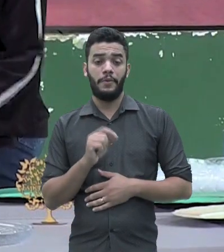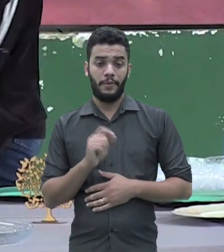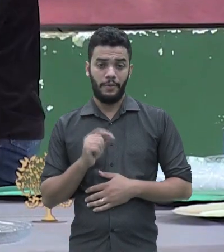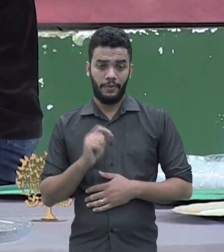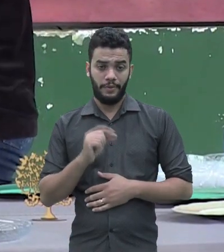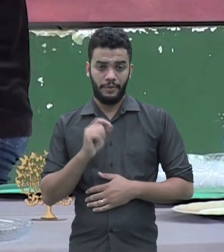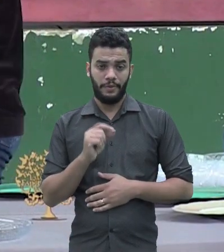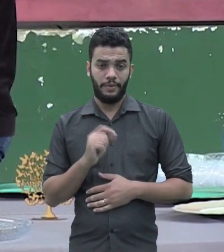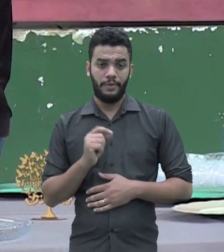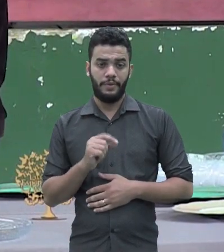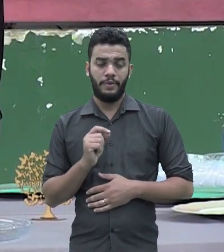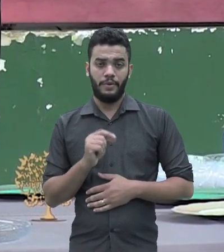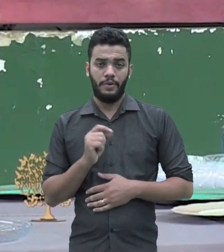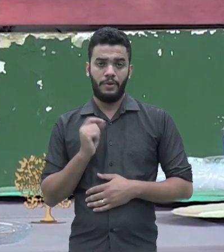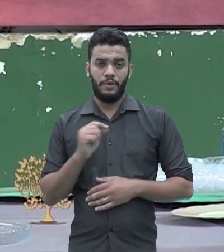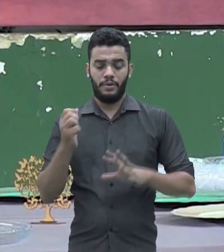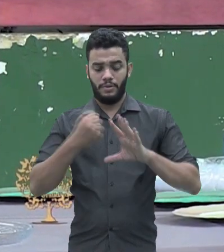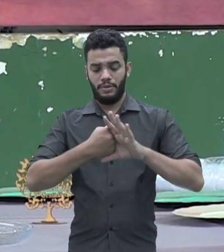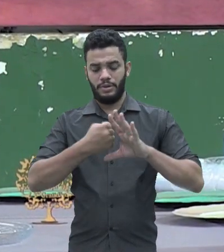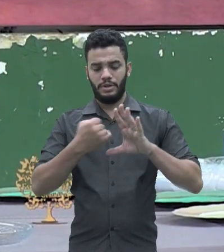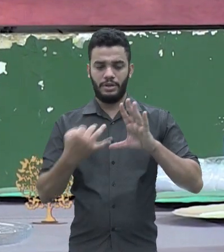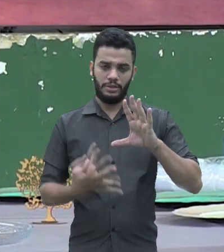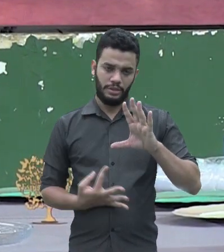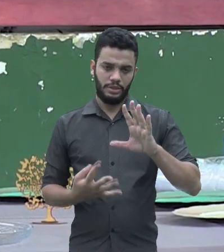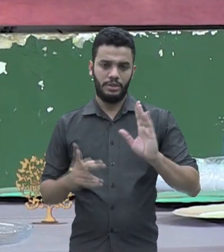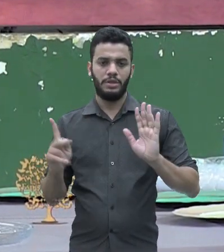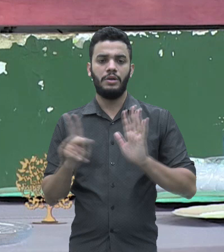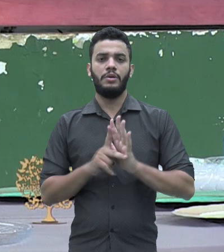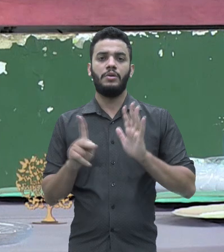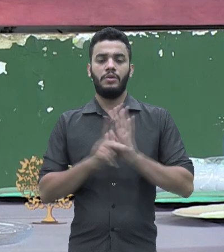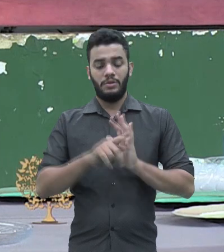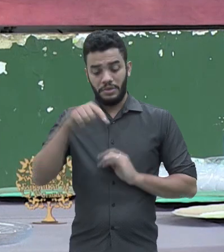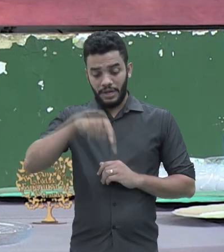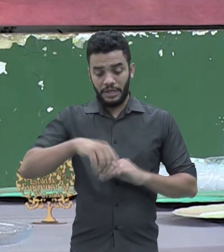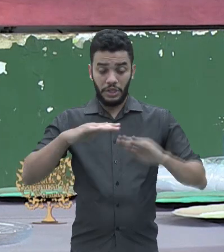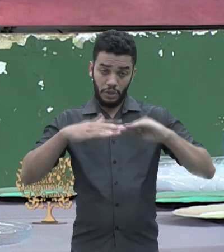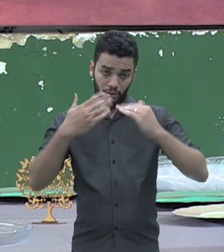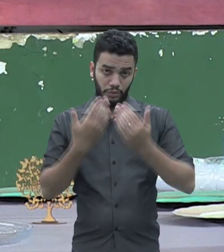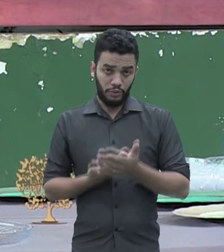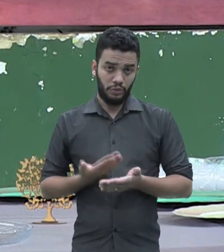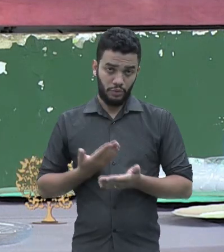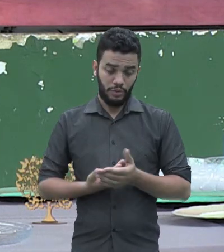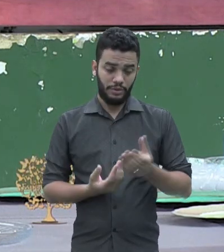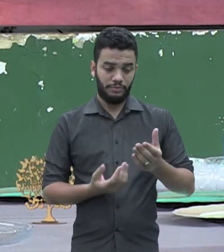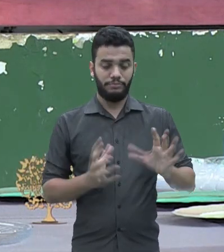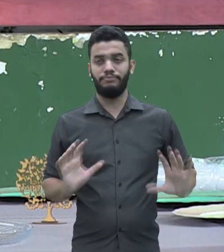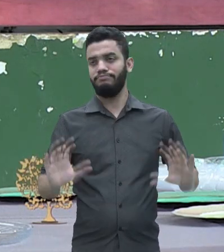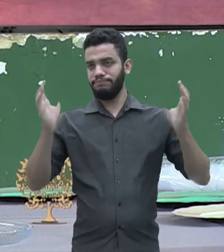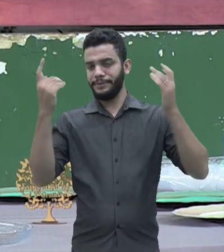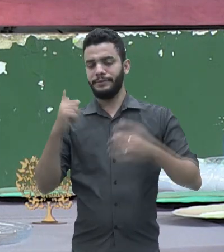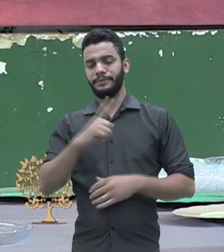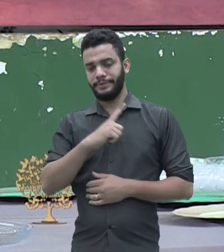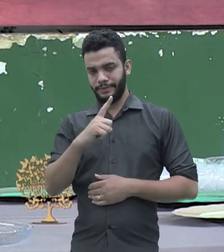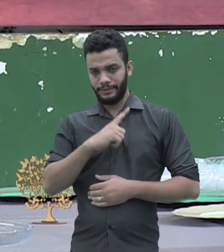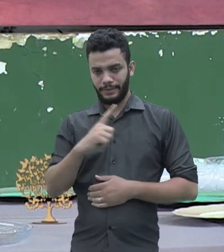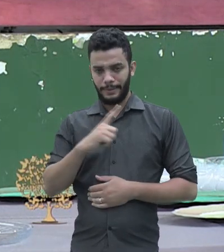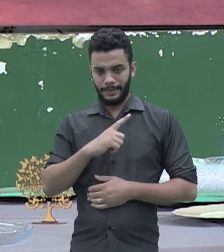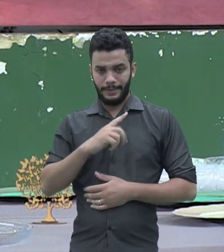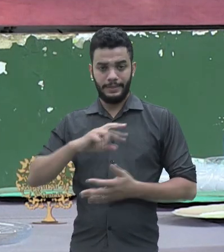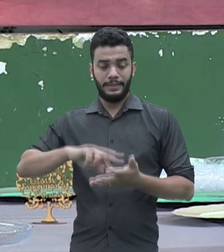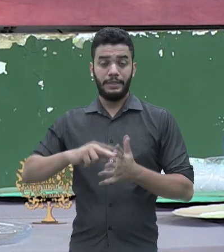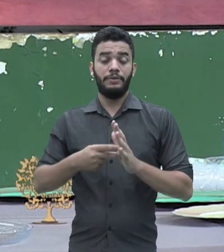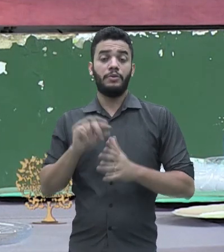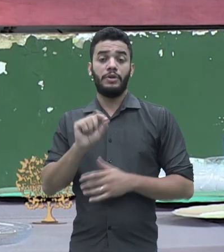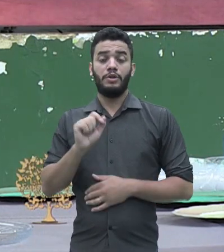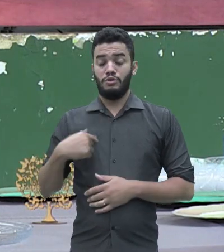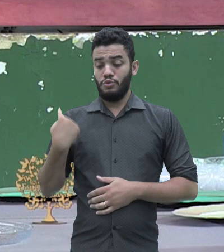característica de vários eventos, né, que a escola promove, né? A nossa diretora, ela sempre fala, né, a gratidão. Então,